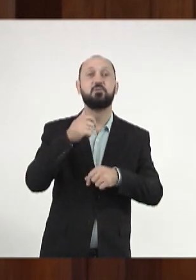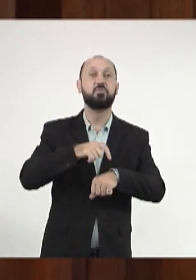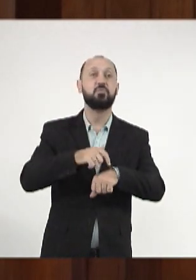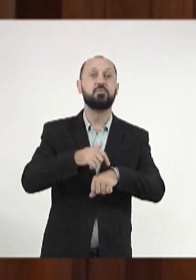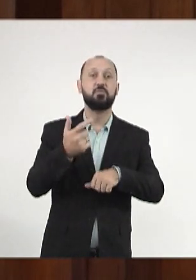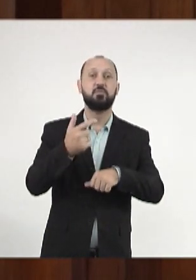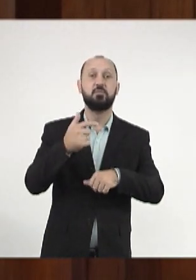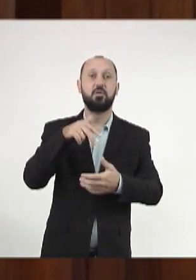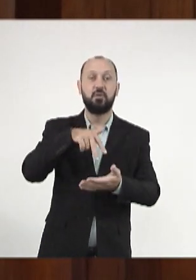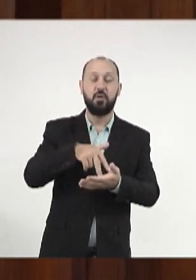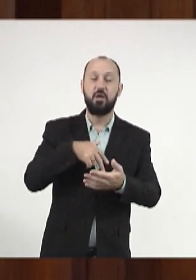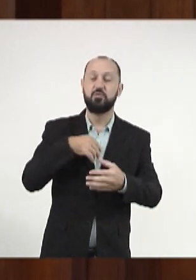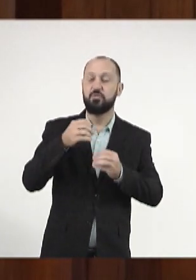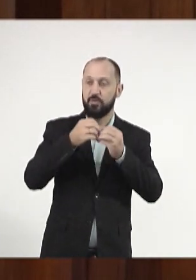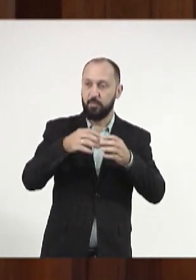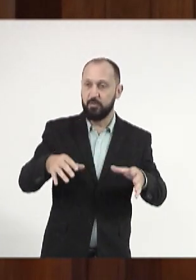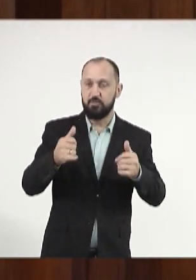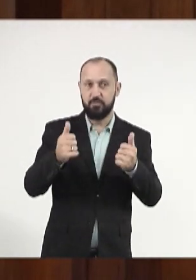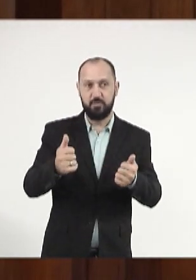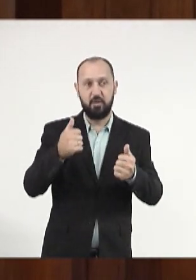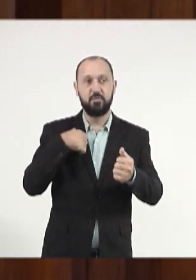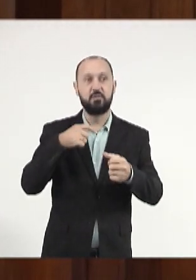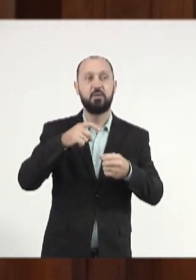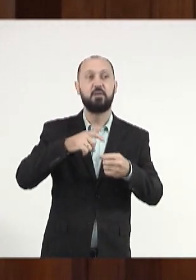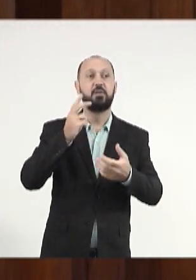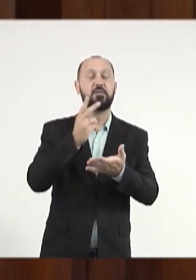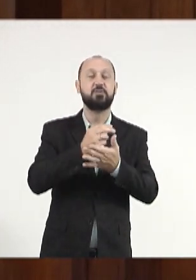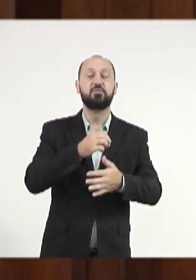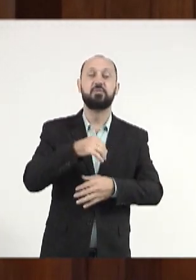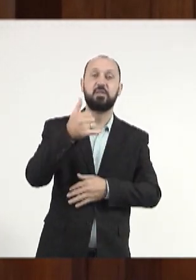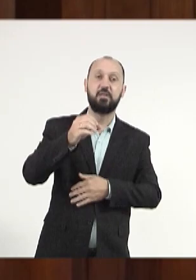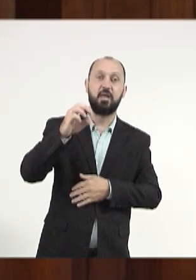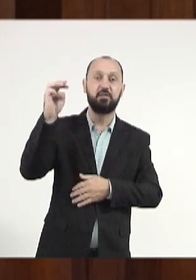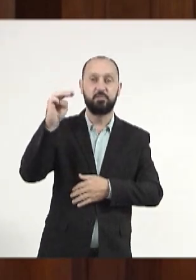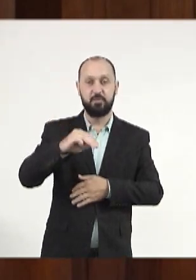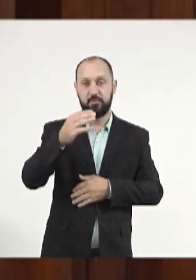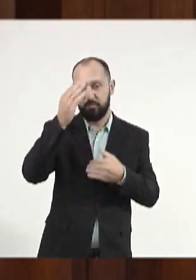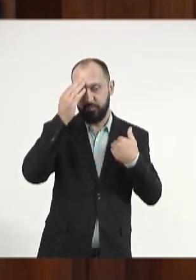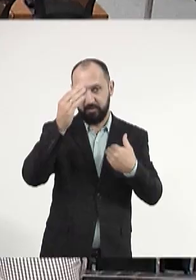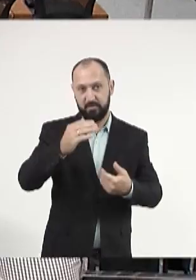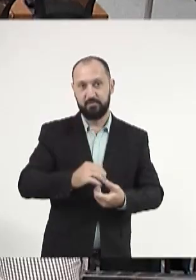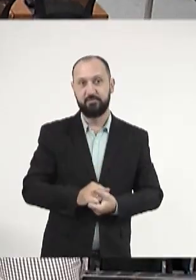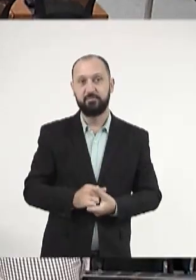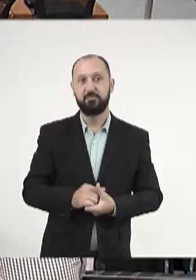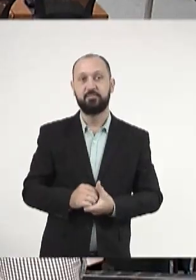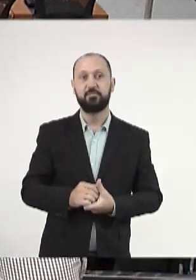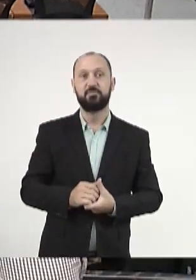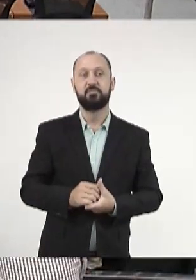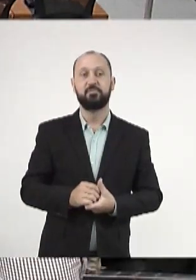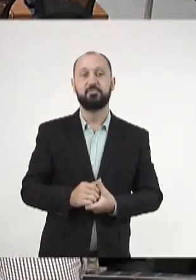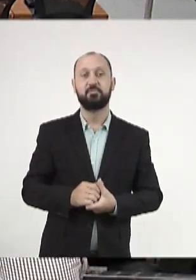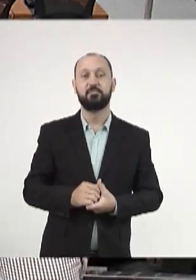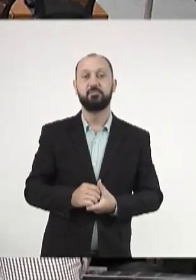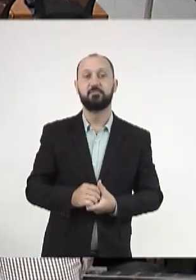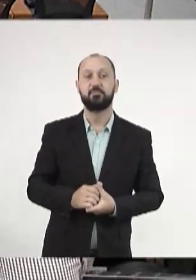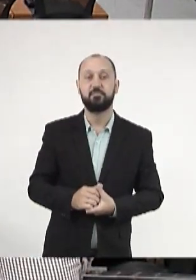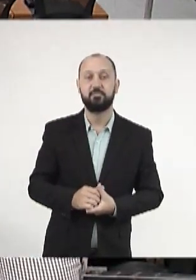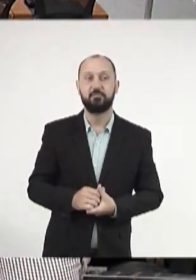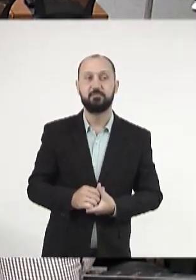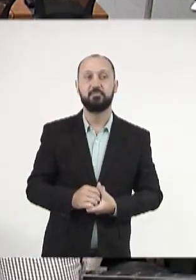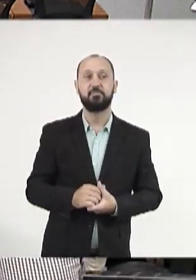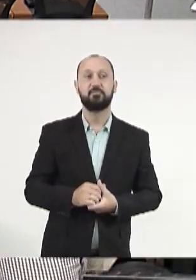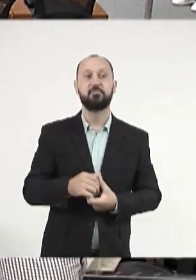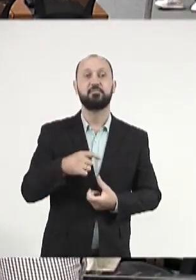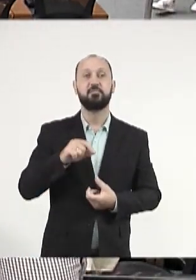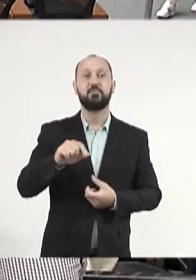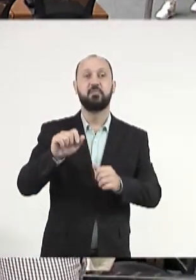o nosso pronunciamento fica prejudicado, né? Com apartes assim de 10 minutos. Obrigado. Só registrar que